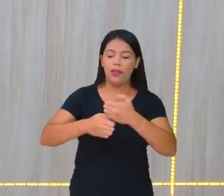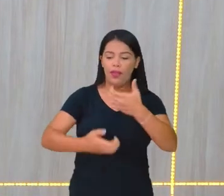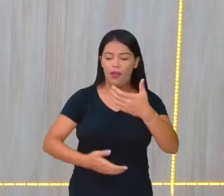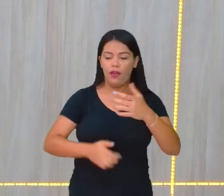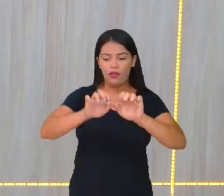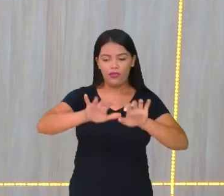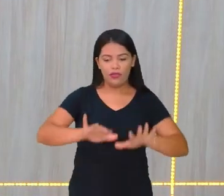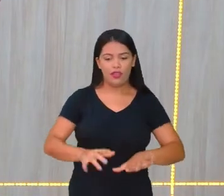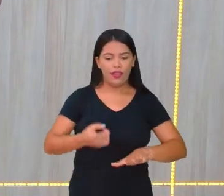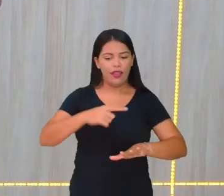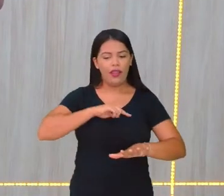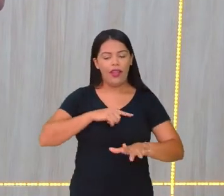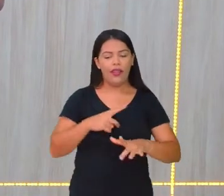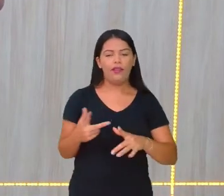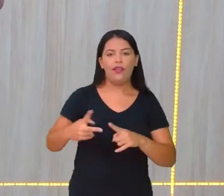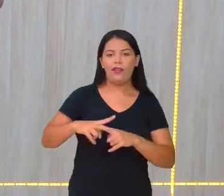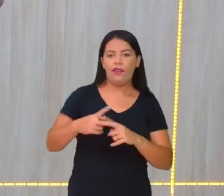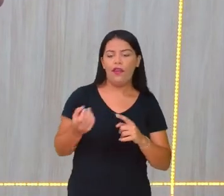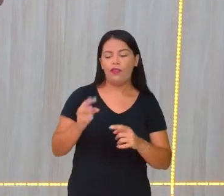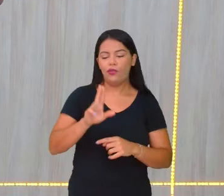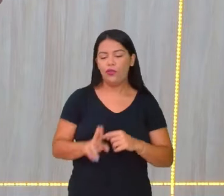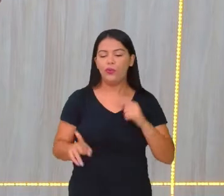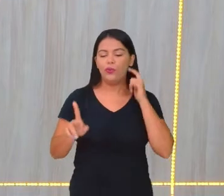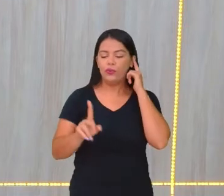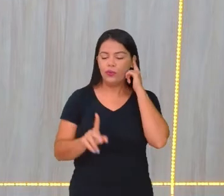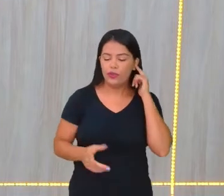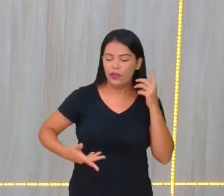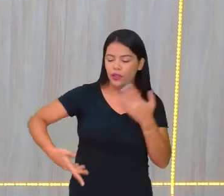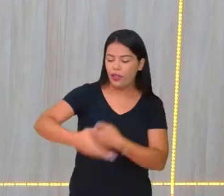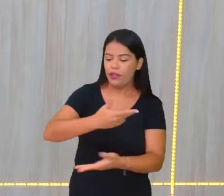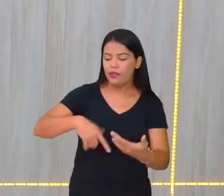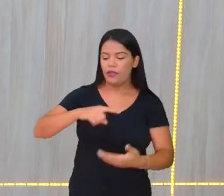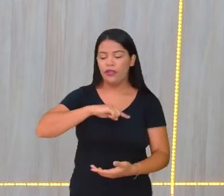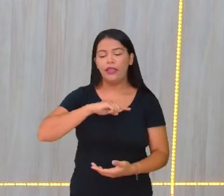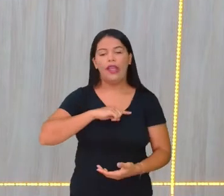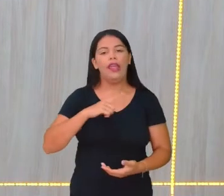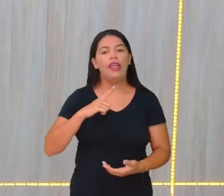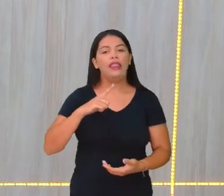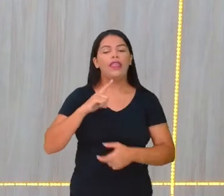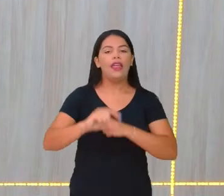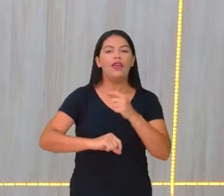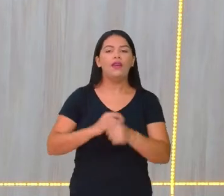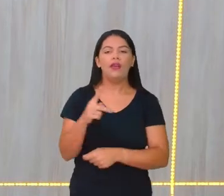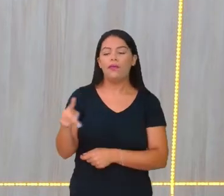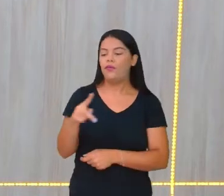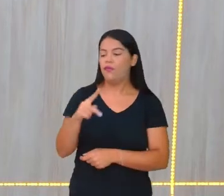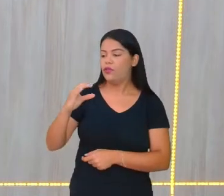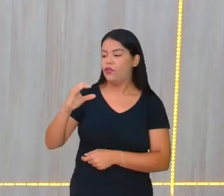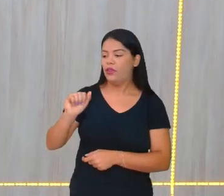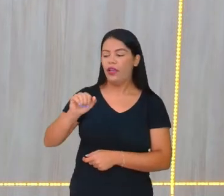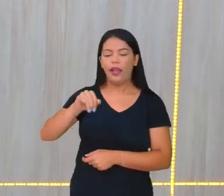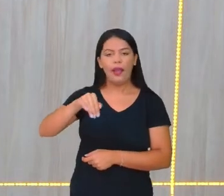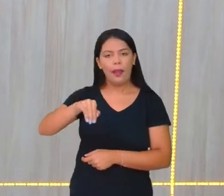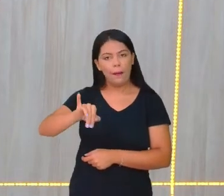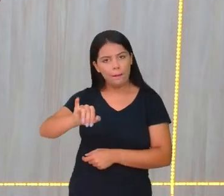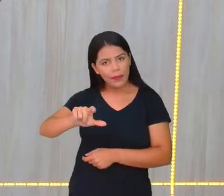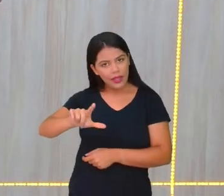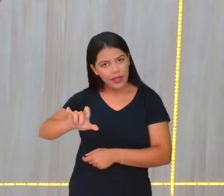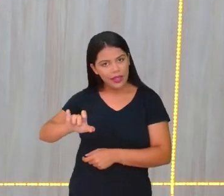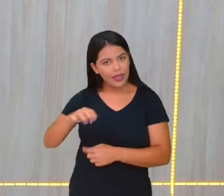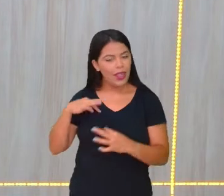é a nossa ferramenta interacional, nós temos a professora Camille Borba, com toda a sua